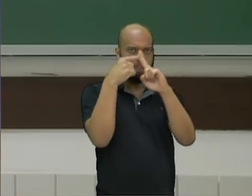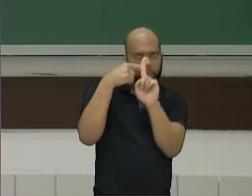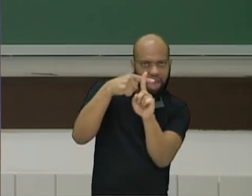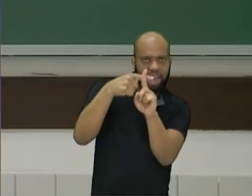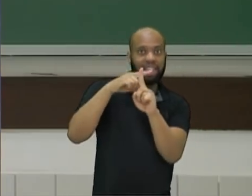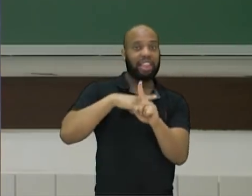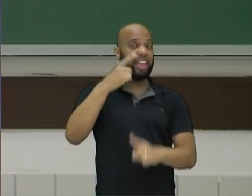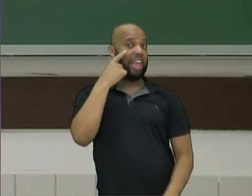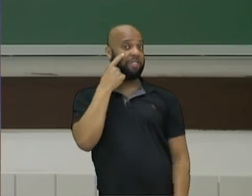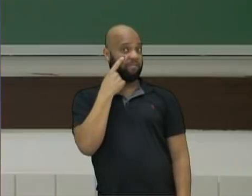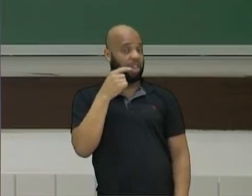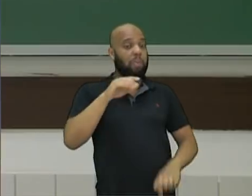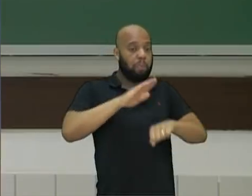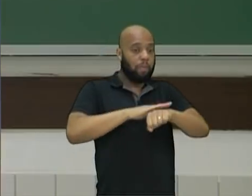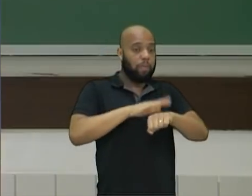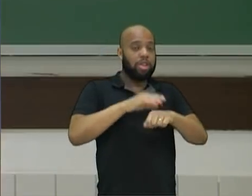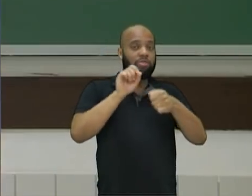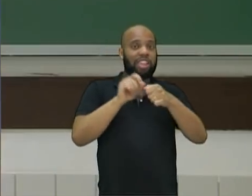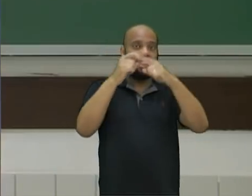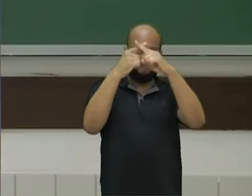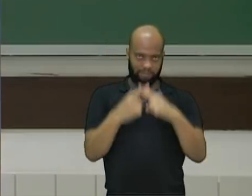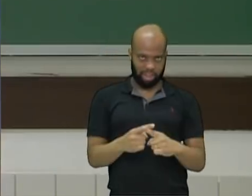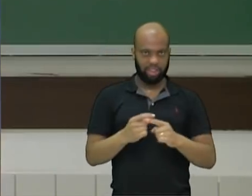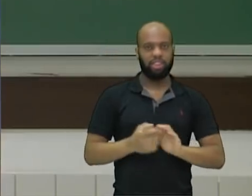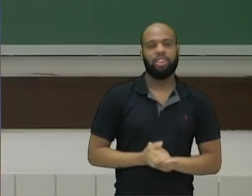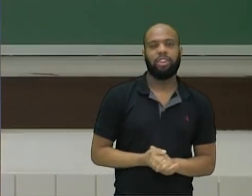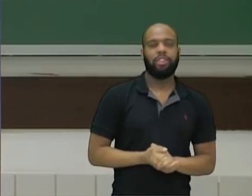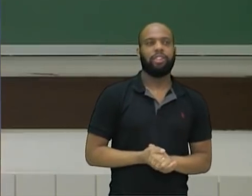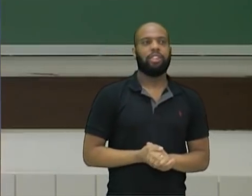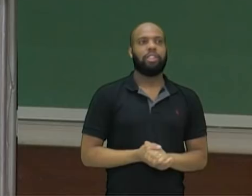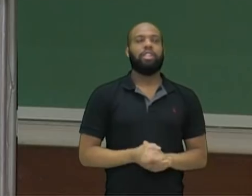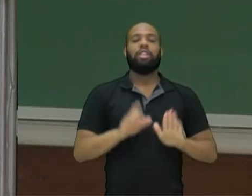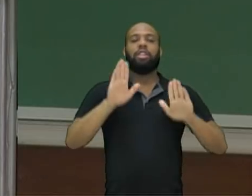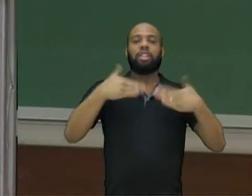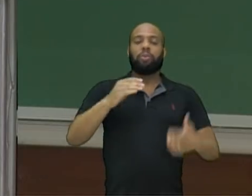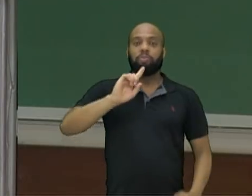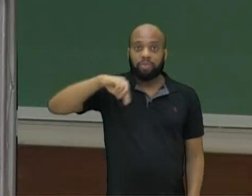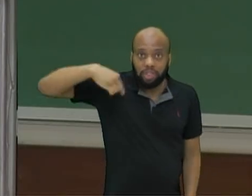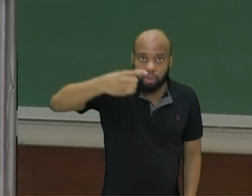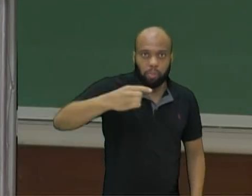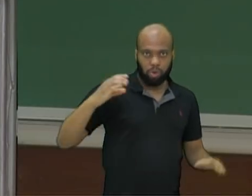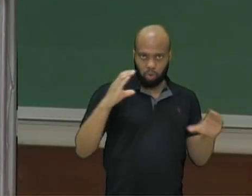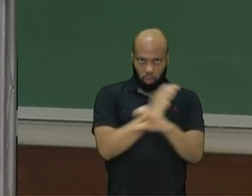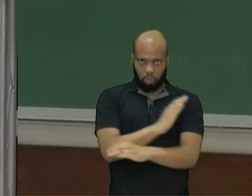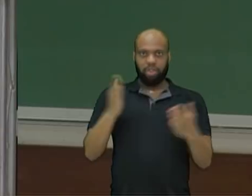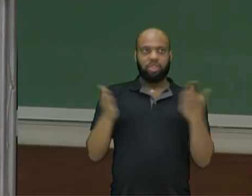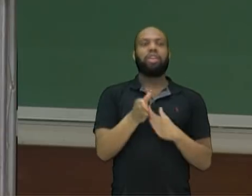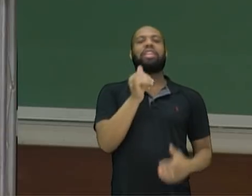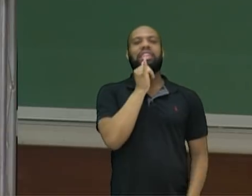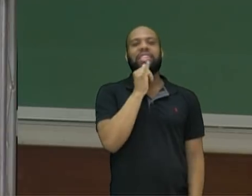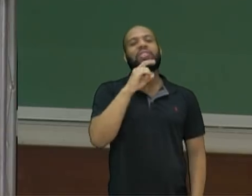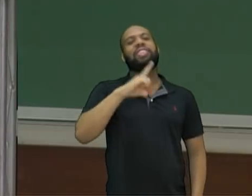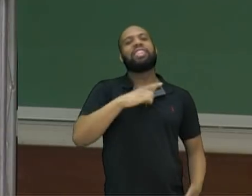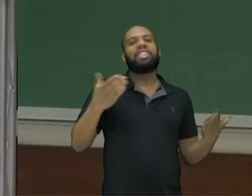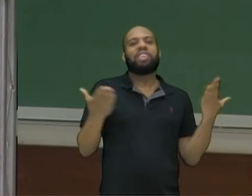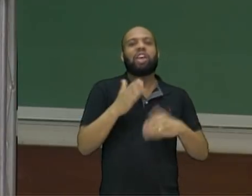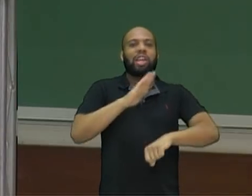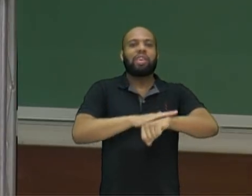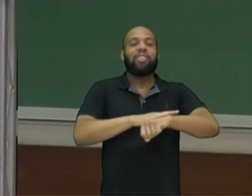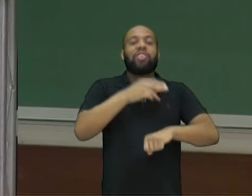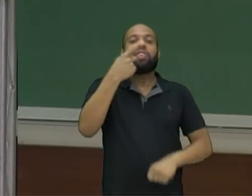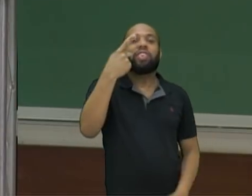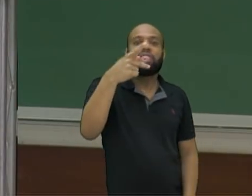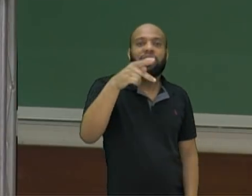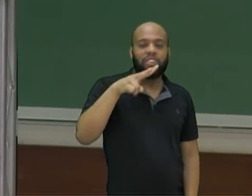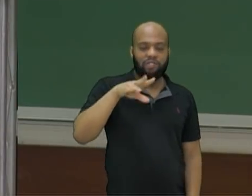gente fez aqui nesse exemplo. Tá? Então, depois desses dois exemplos, é claro, né, que eu vou deixar para vocês